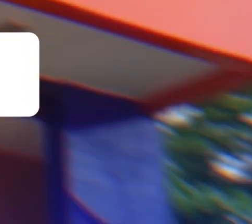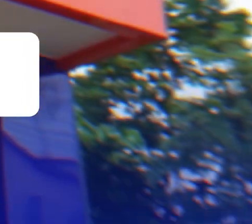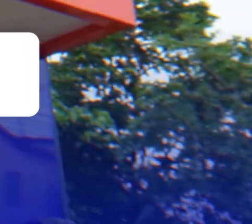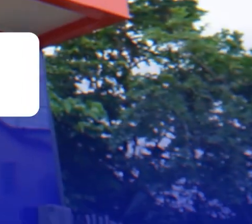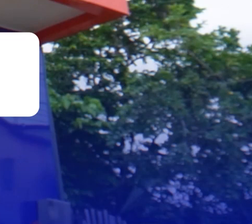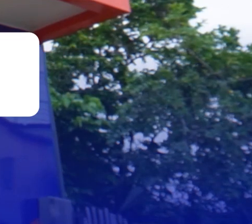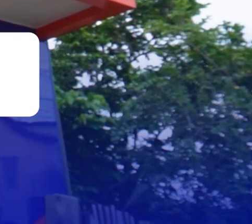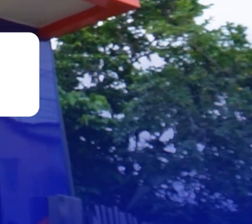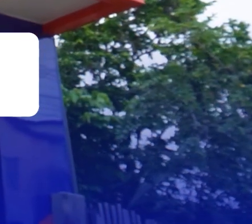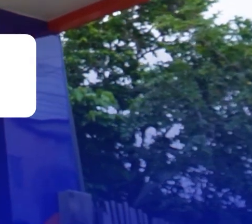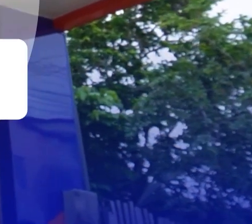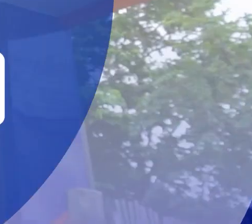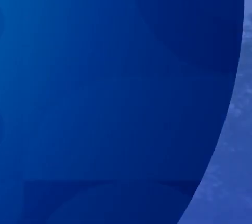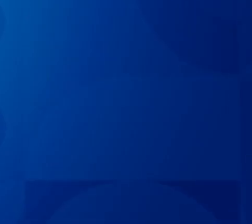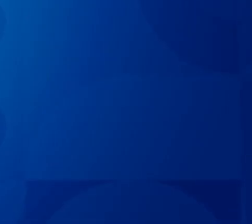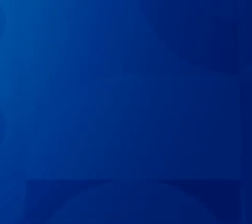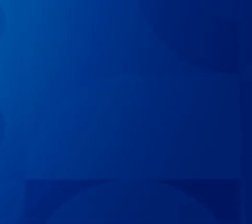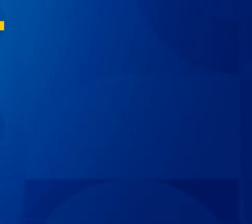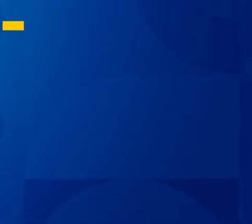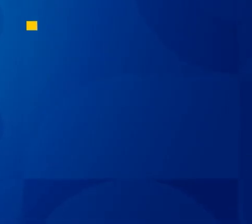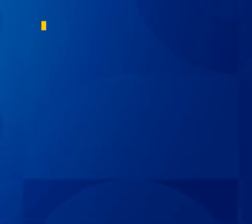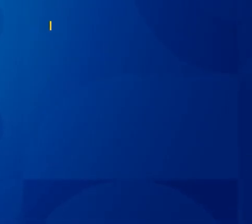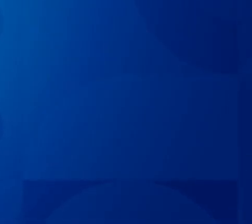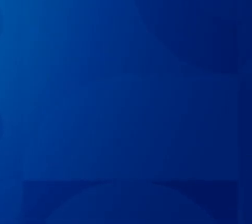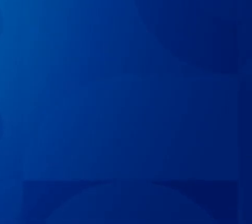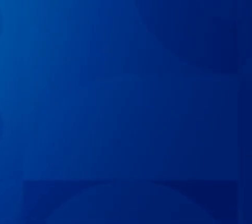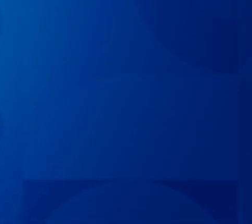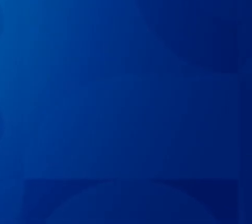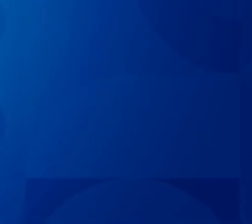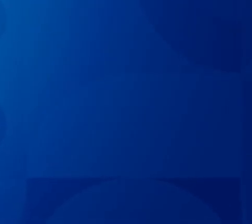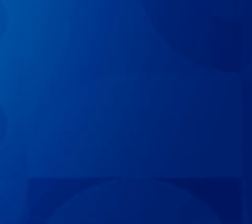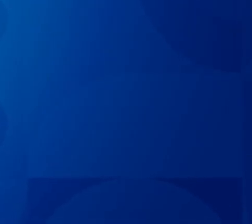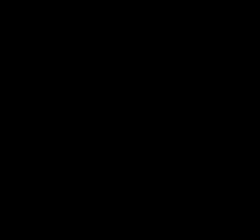Sol Provedor de Internet, a sua melhor conexão.